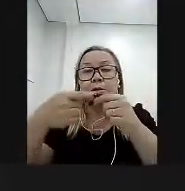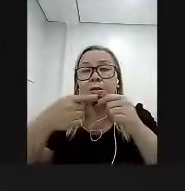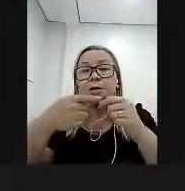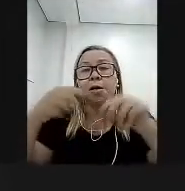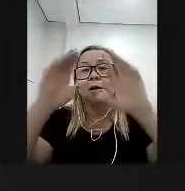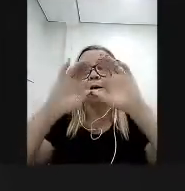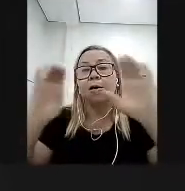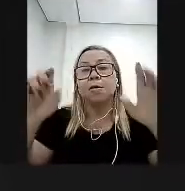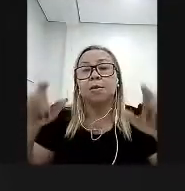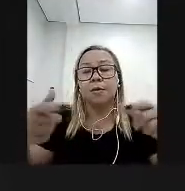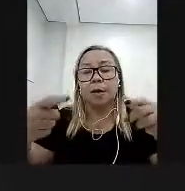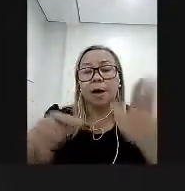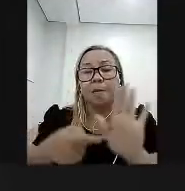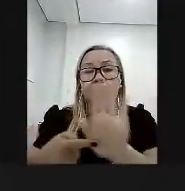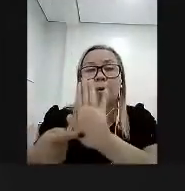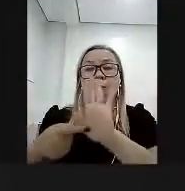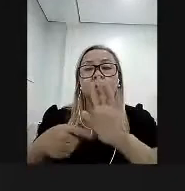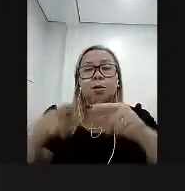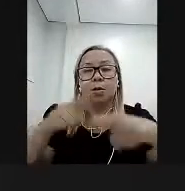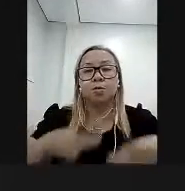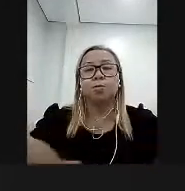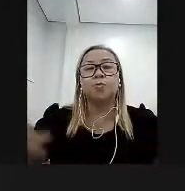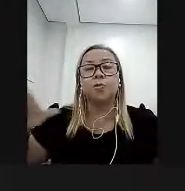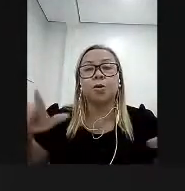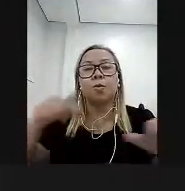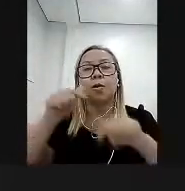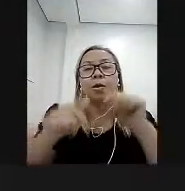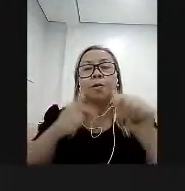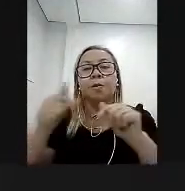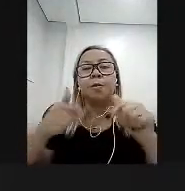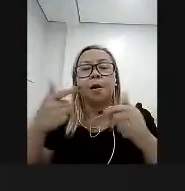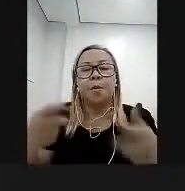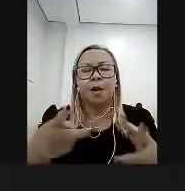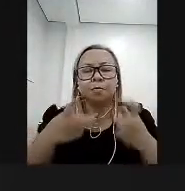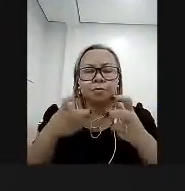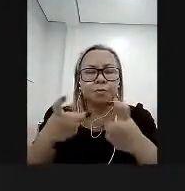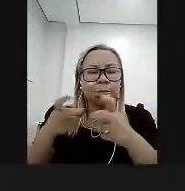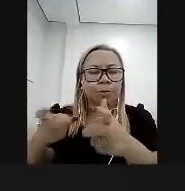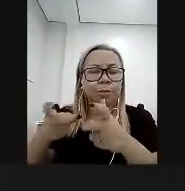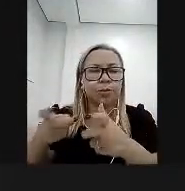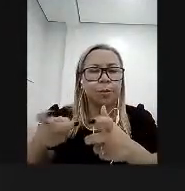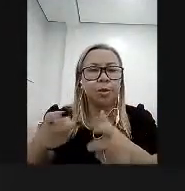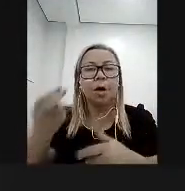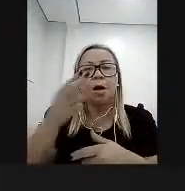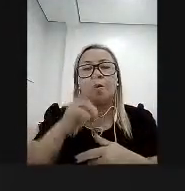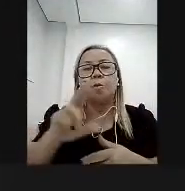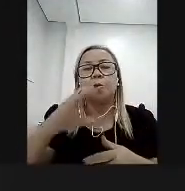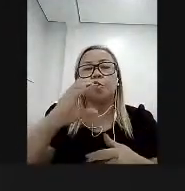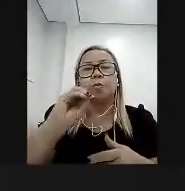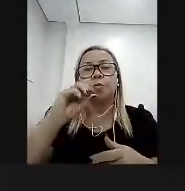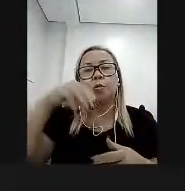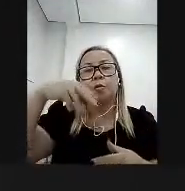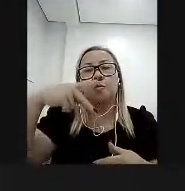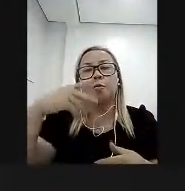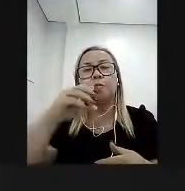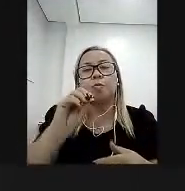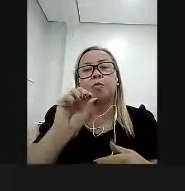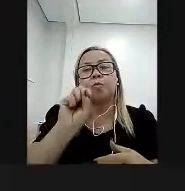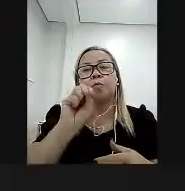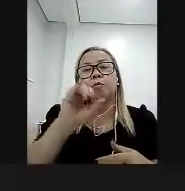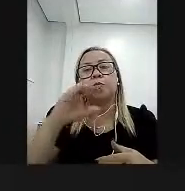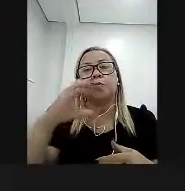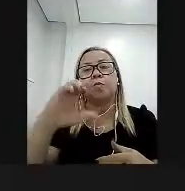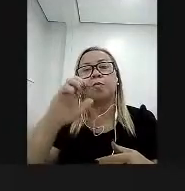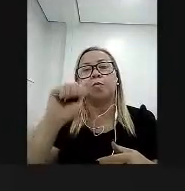espelhado no chão. Então, é trabalhar com esse ponto de vista, por isso daí o nome composição, de composição, compor uma paisagem e